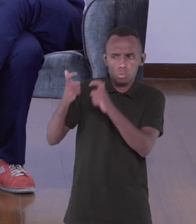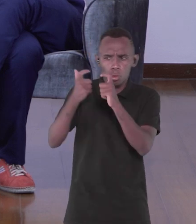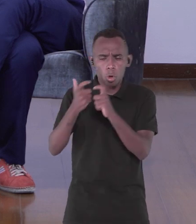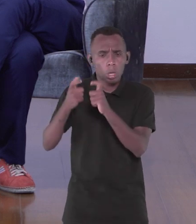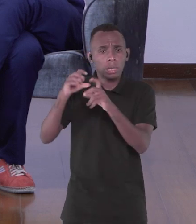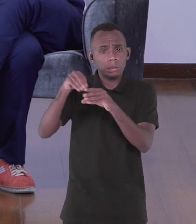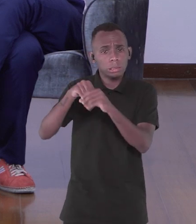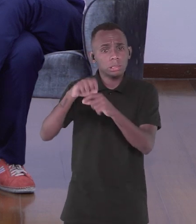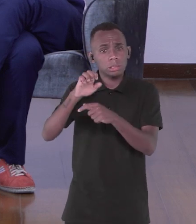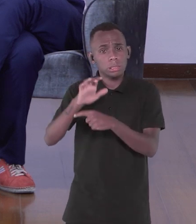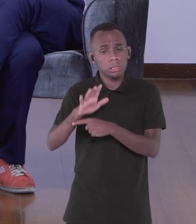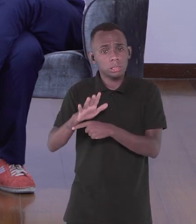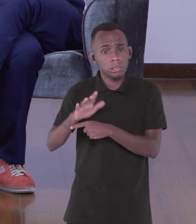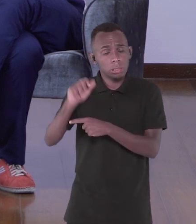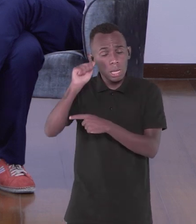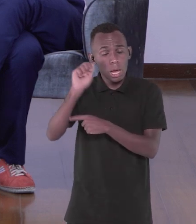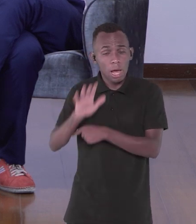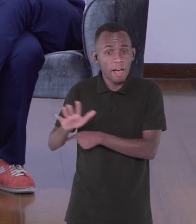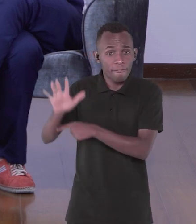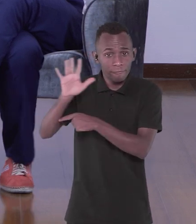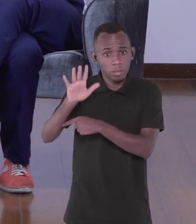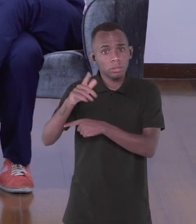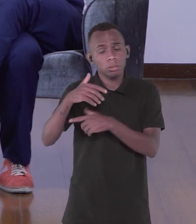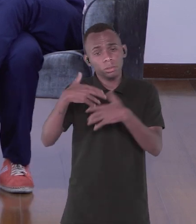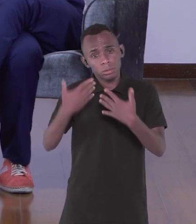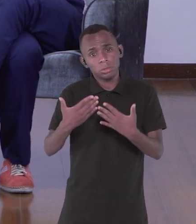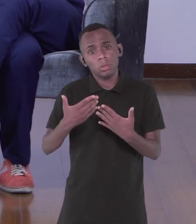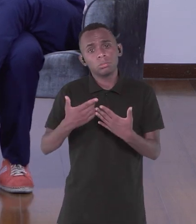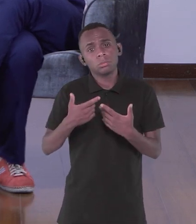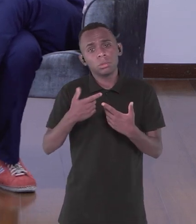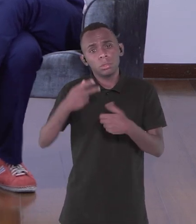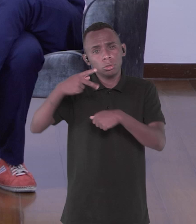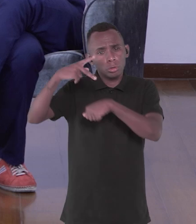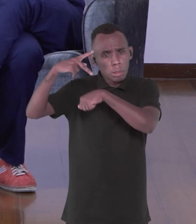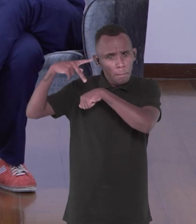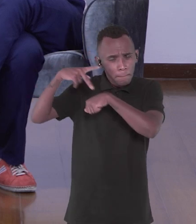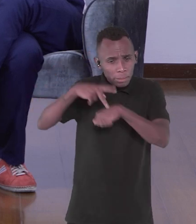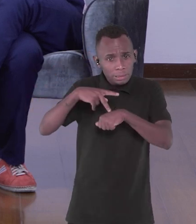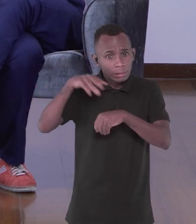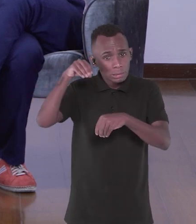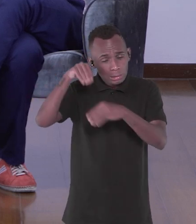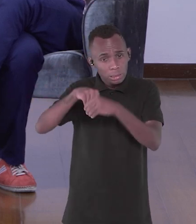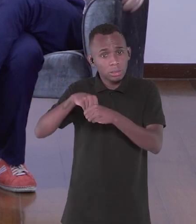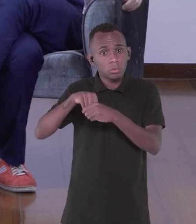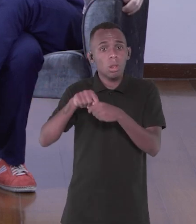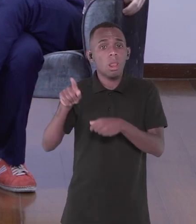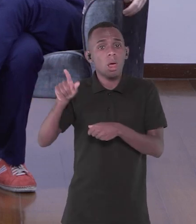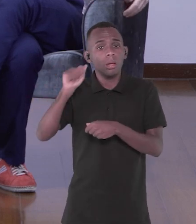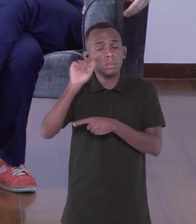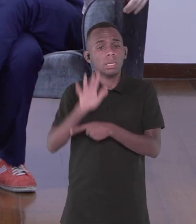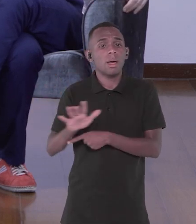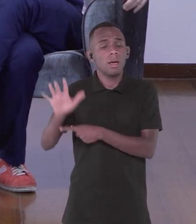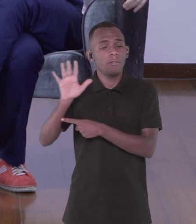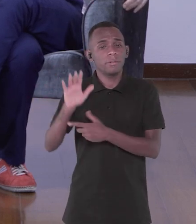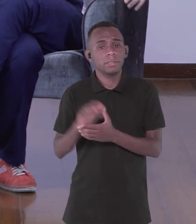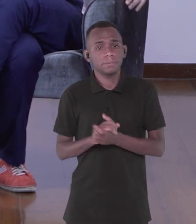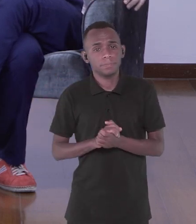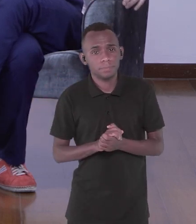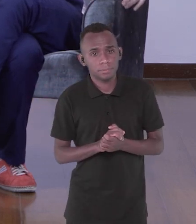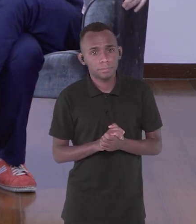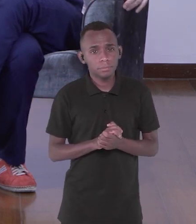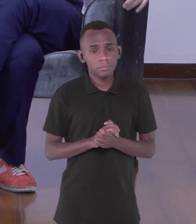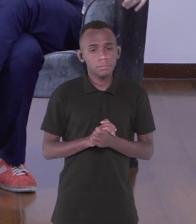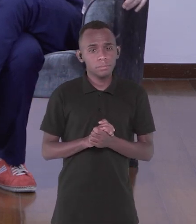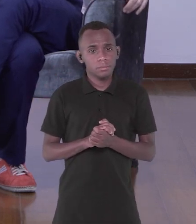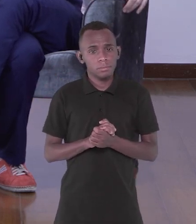Gana, qual foi o outro? Bom, enfim, todos aqueles países, Libéria, todos aqueles países daquela região.